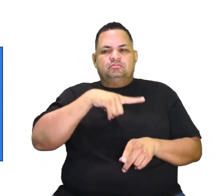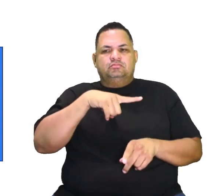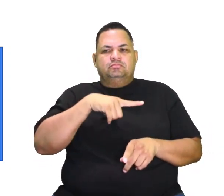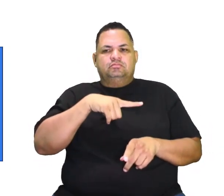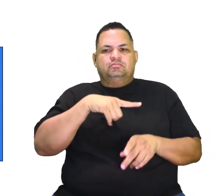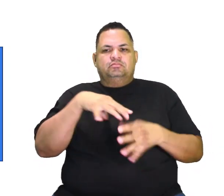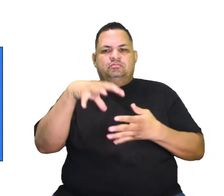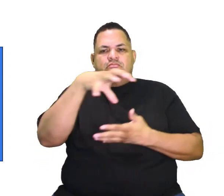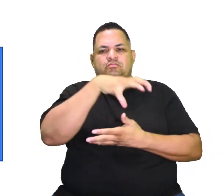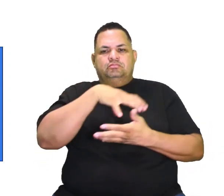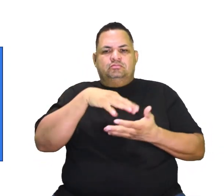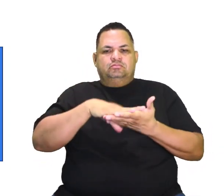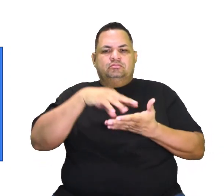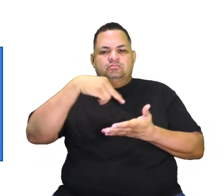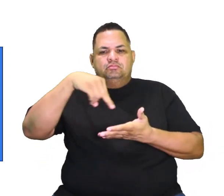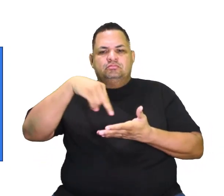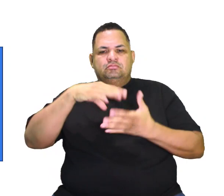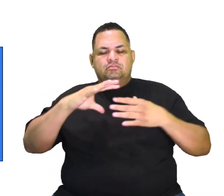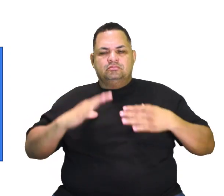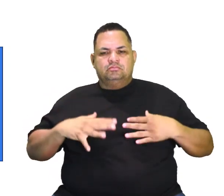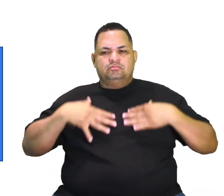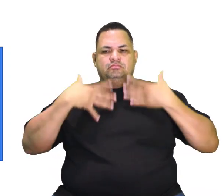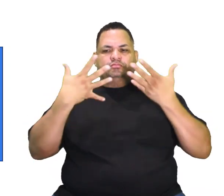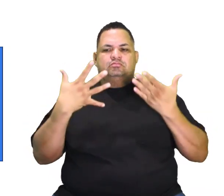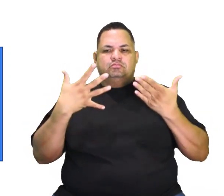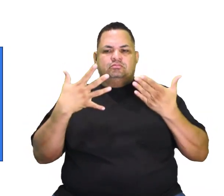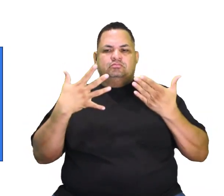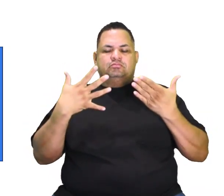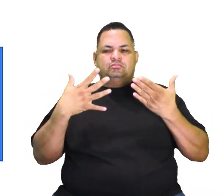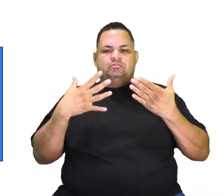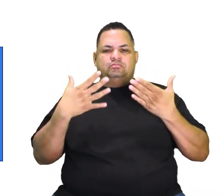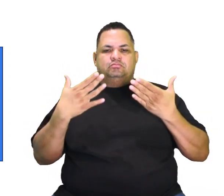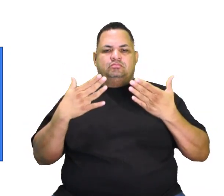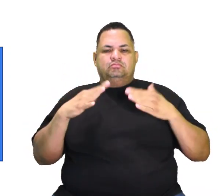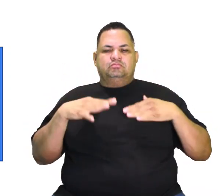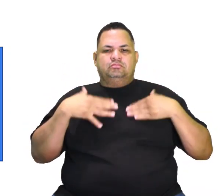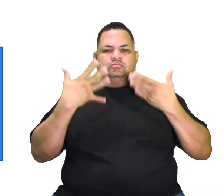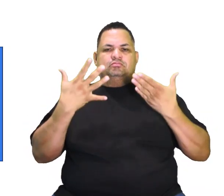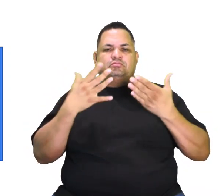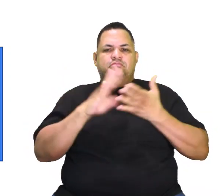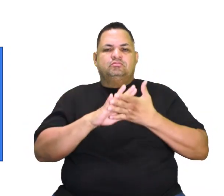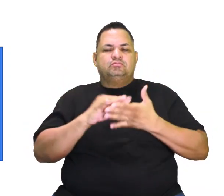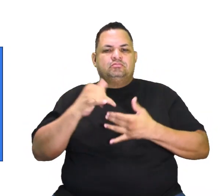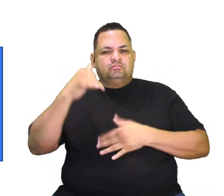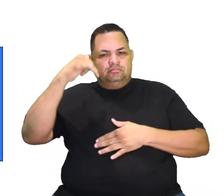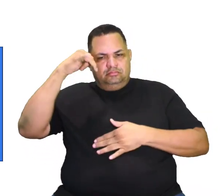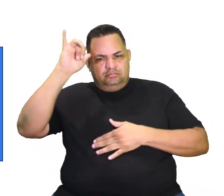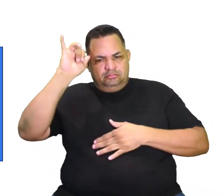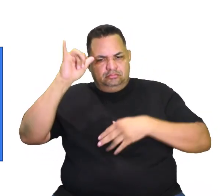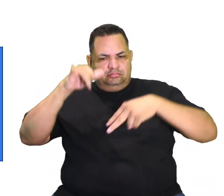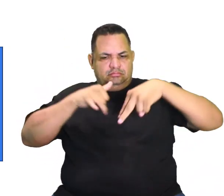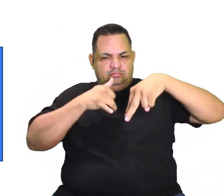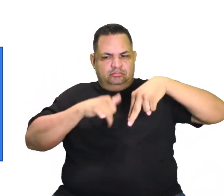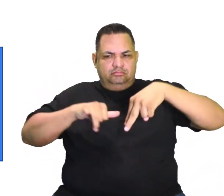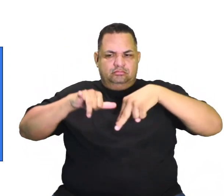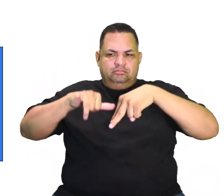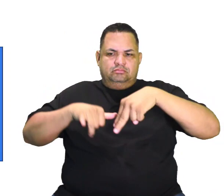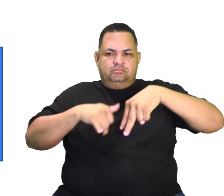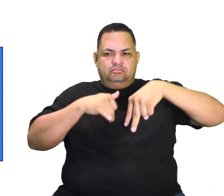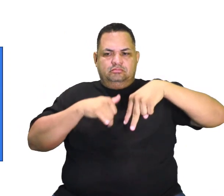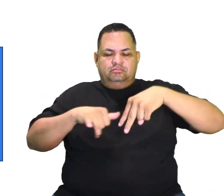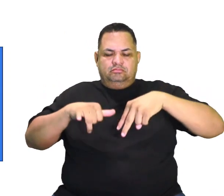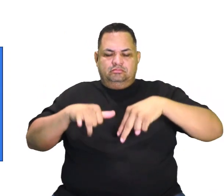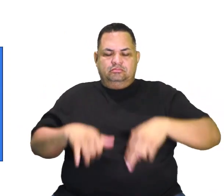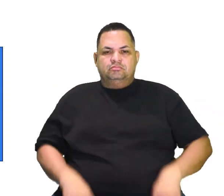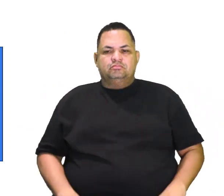manifestação de danças, de festas com o boi-bumbá. Vamos entrar agora